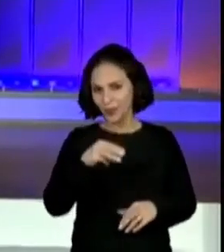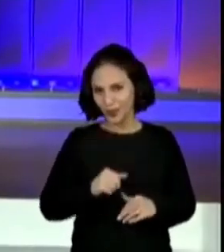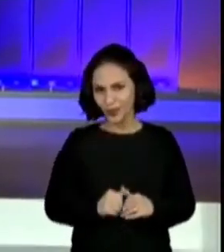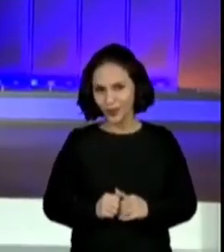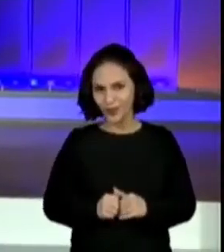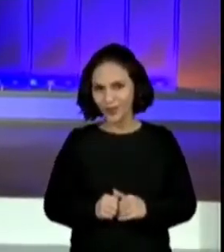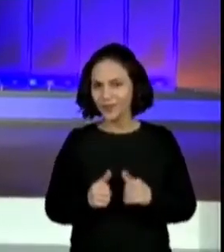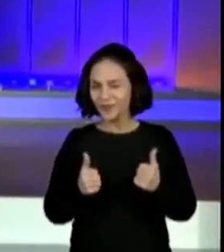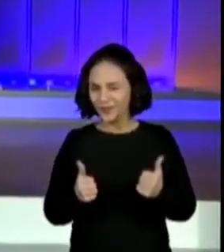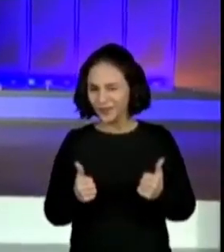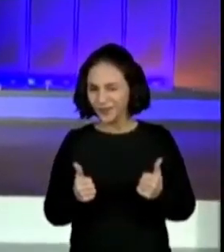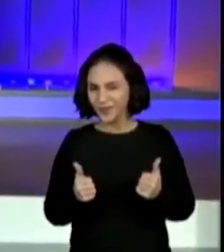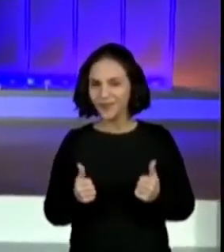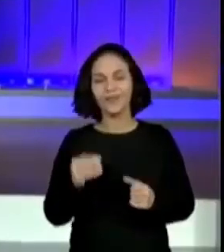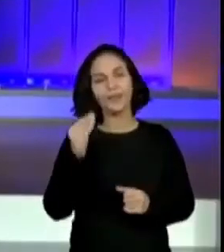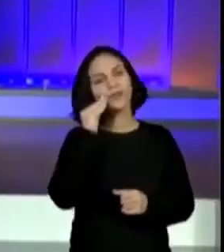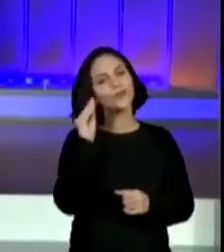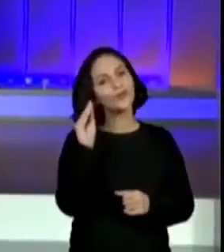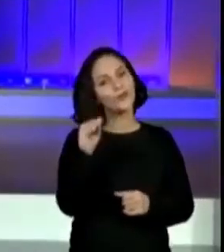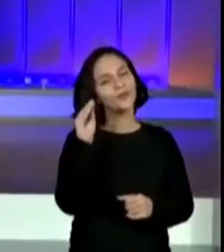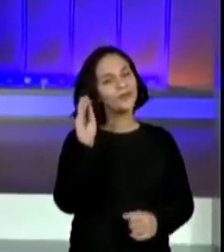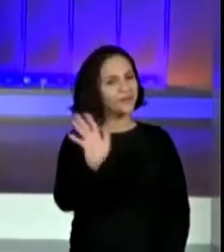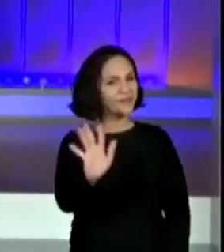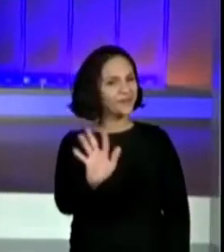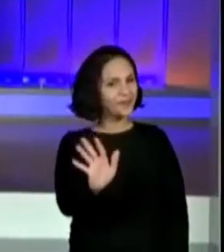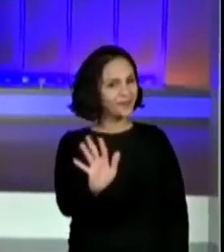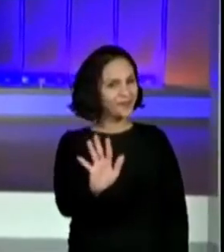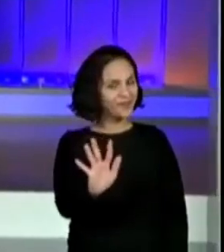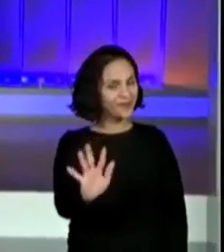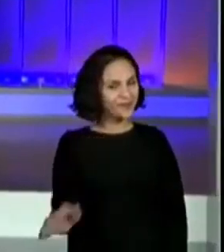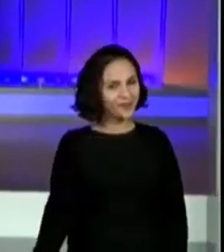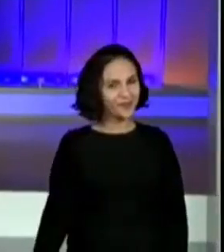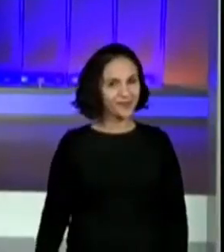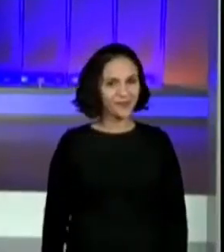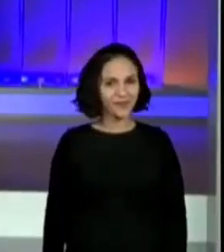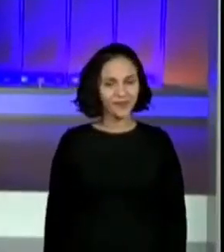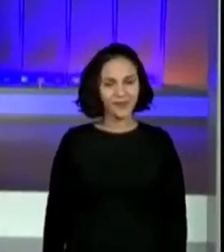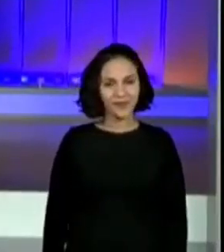minutinhos certo beijão tchau tchau